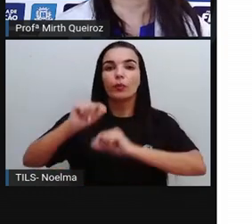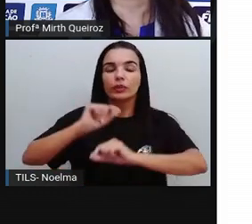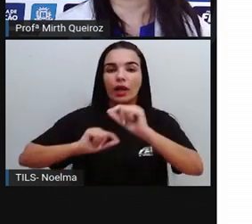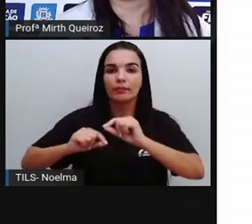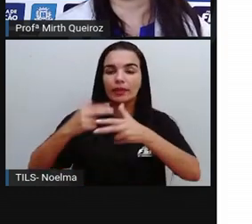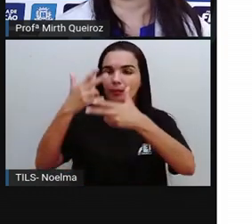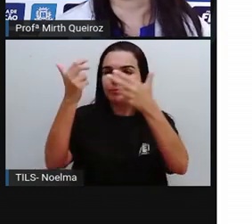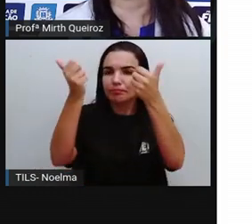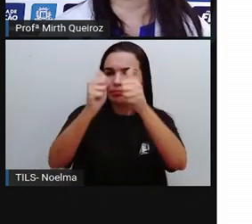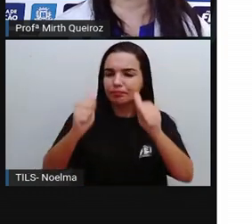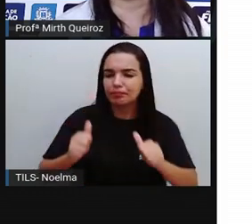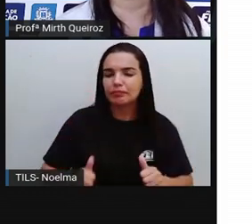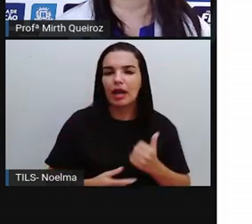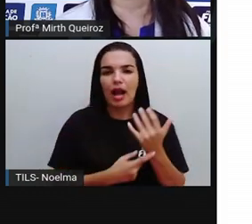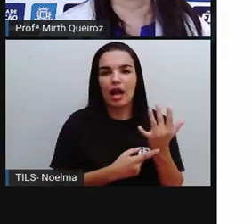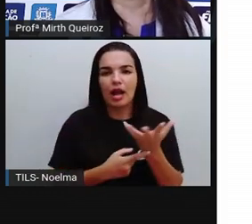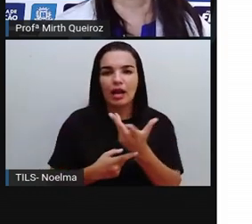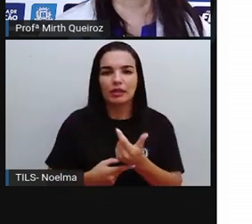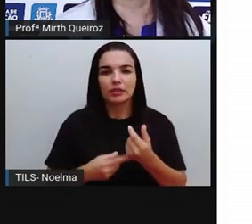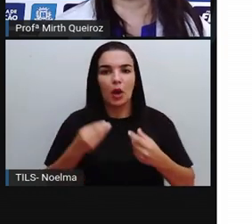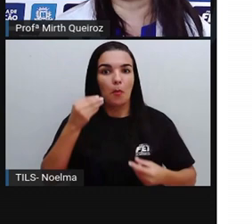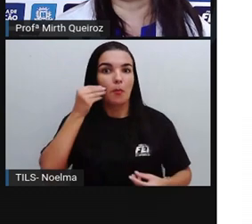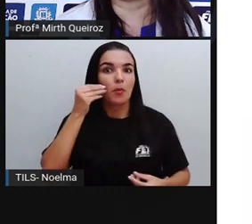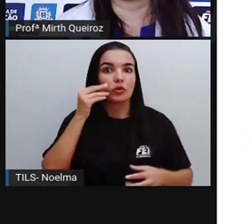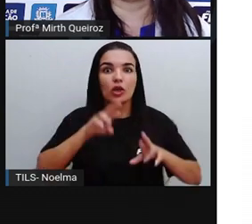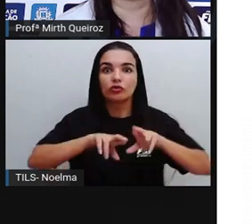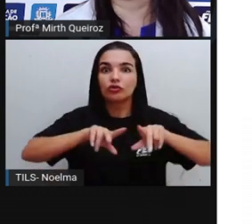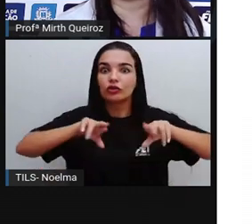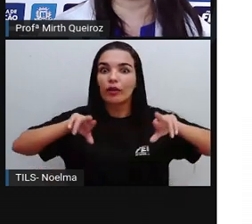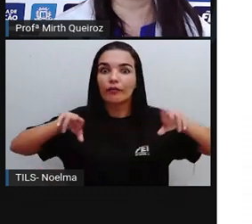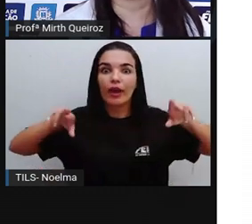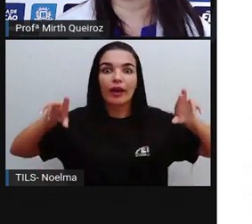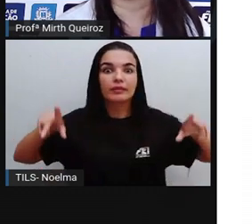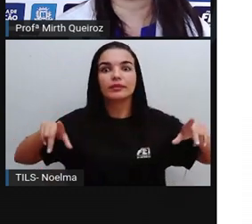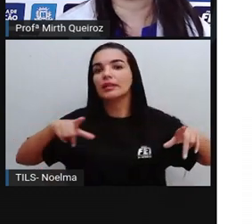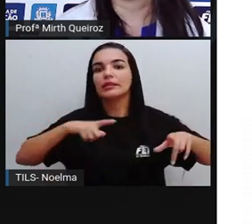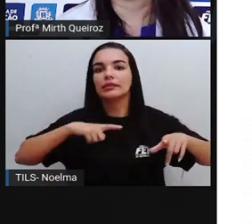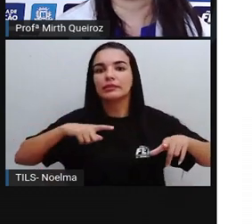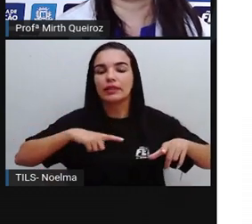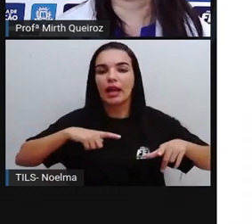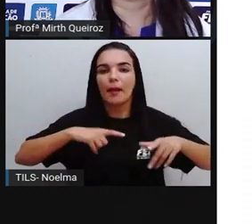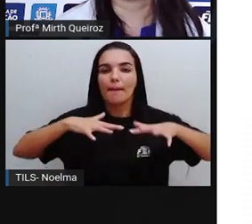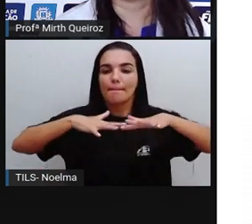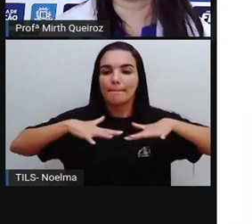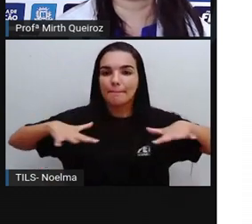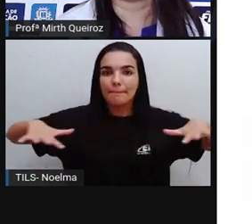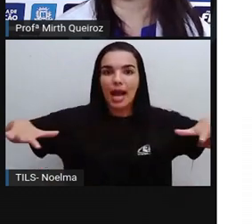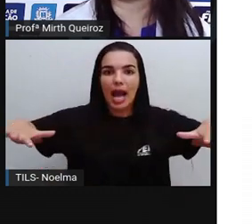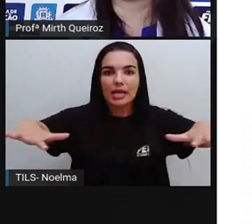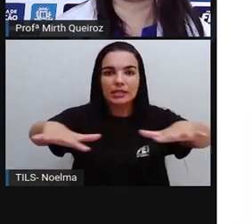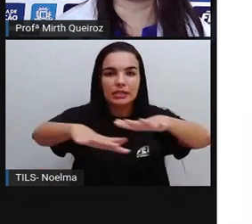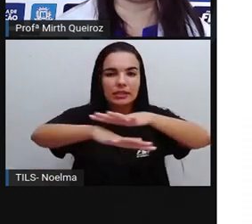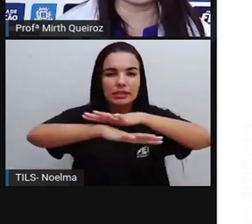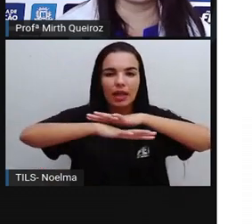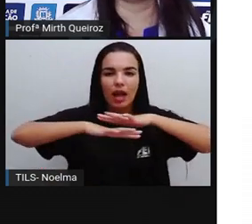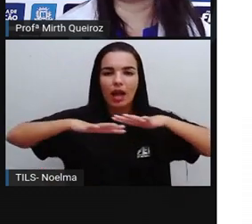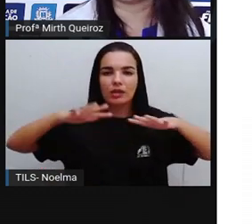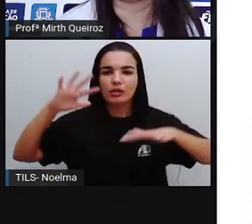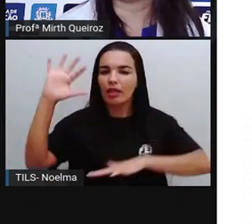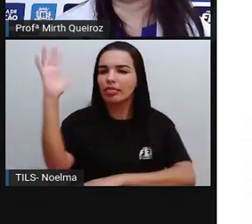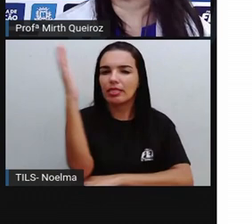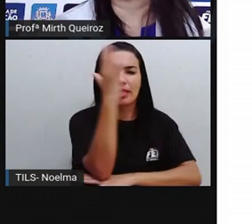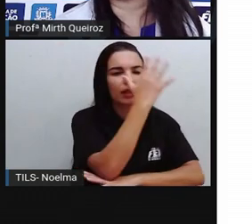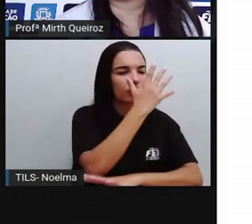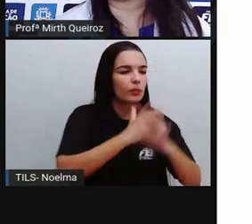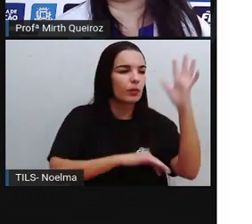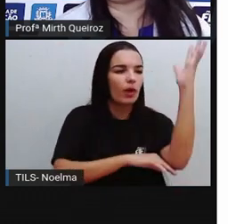artes, elas expressam diferentes, né? Diversas vezes aí paisagens naturais e